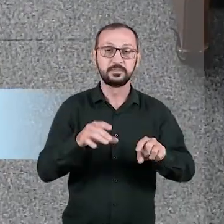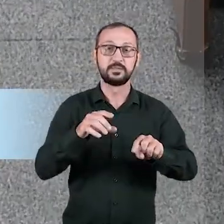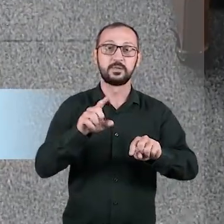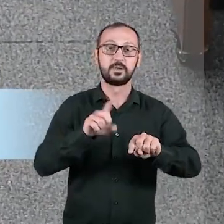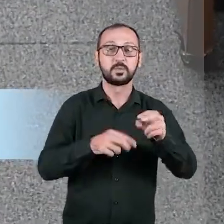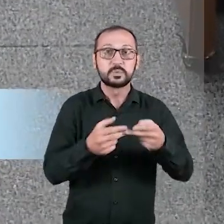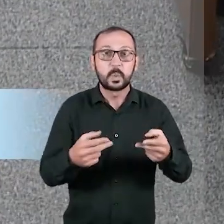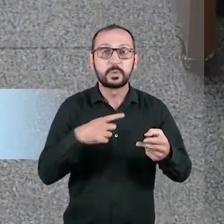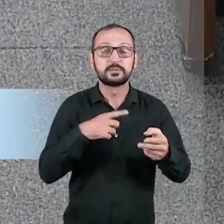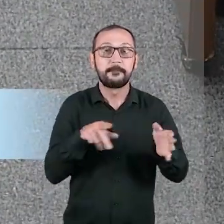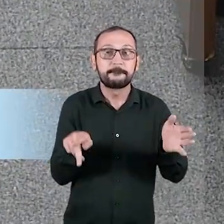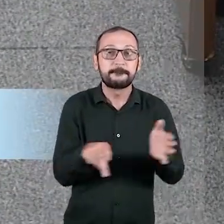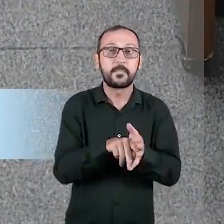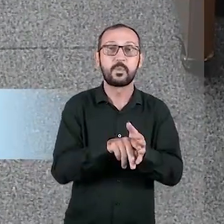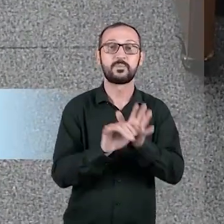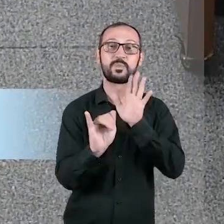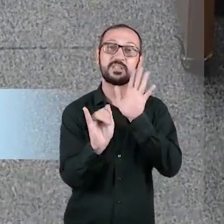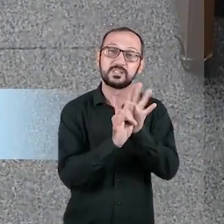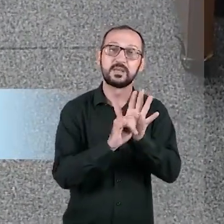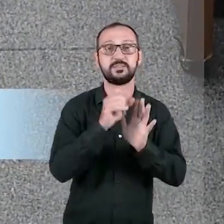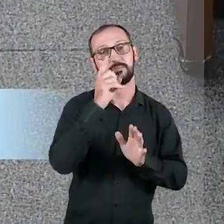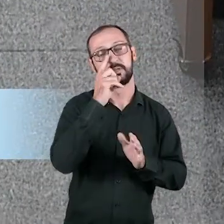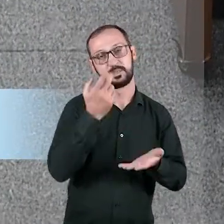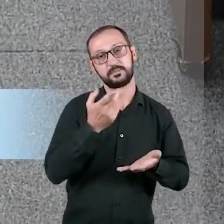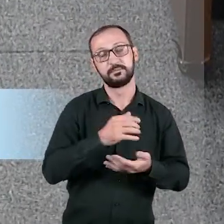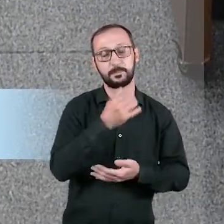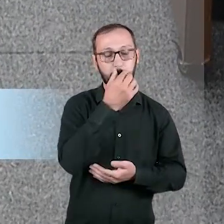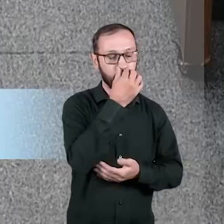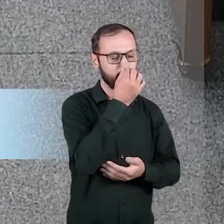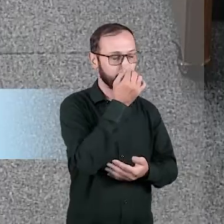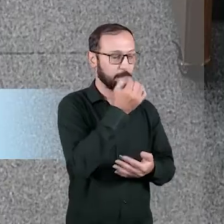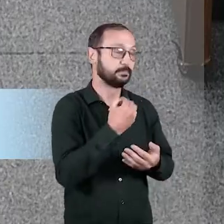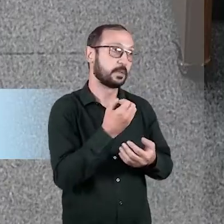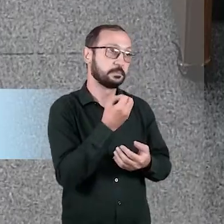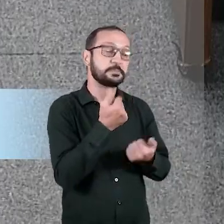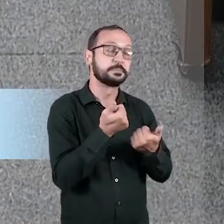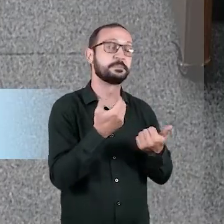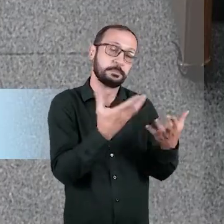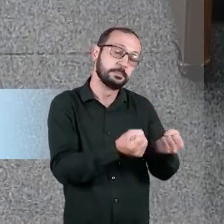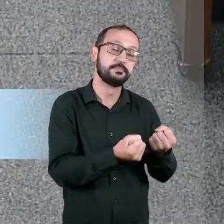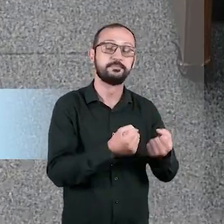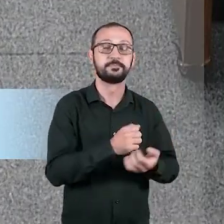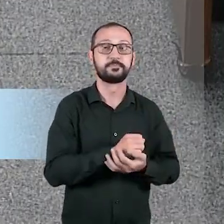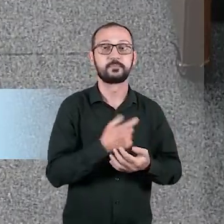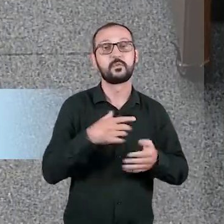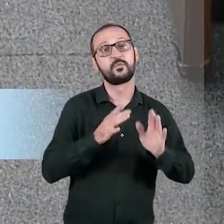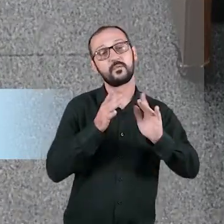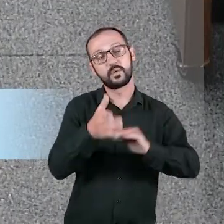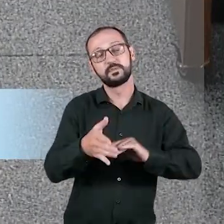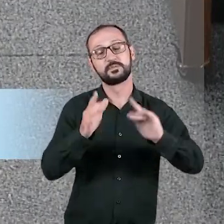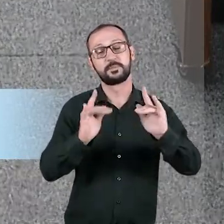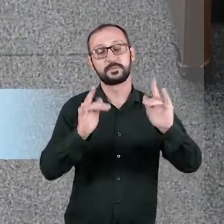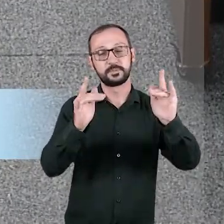as coisas, né, que representavam mais a sua mãe. Aí ela falou assim: tá bom. Aí resolveu, desmontou